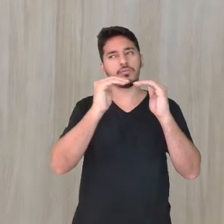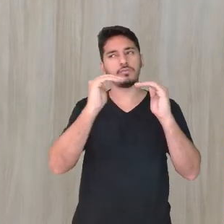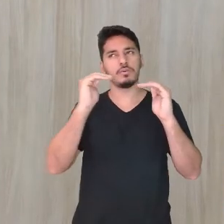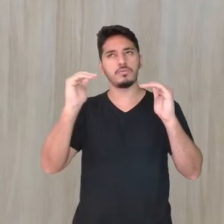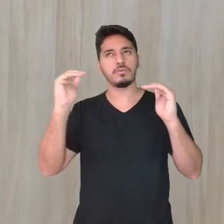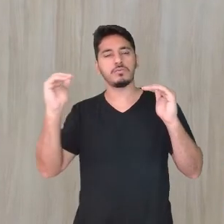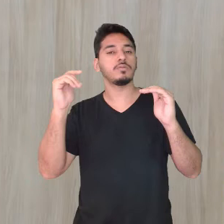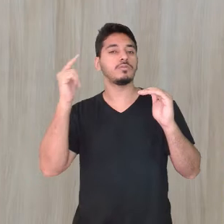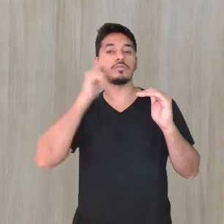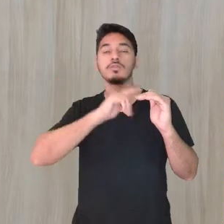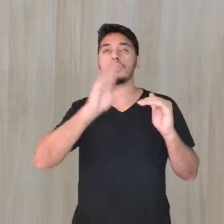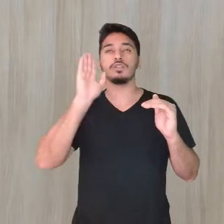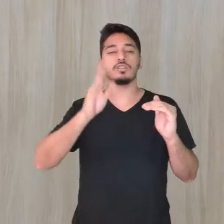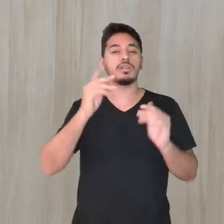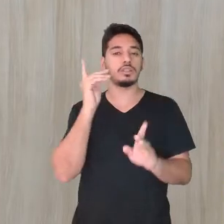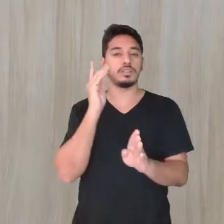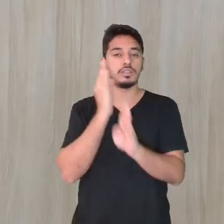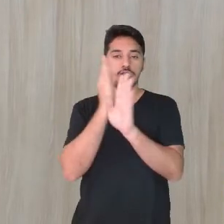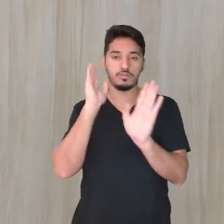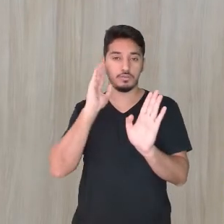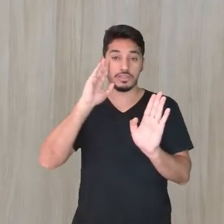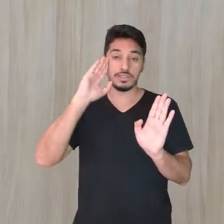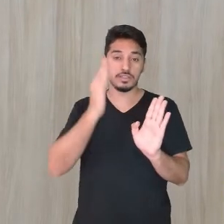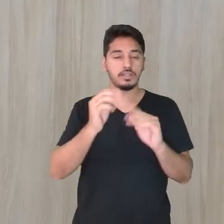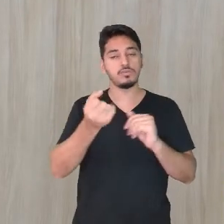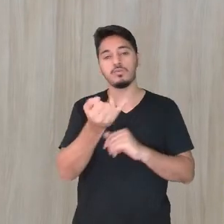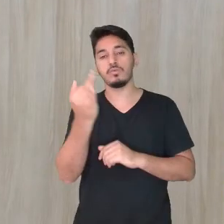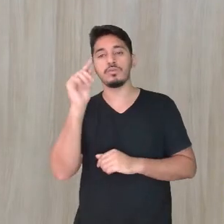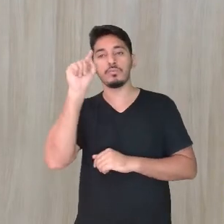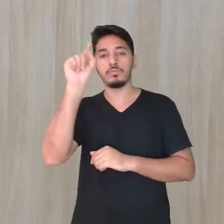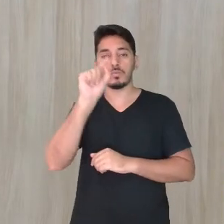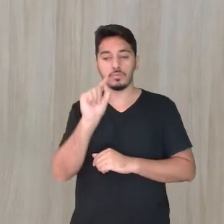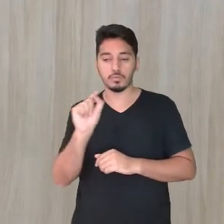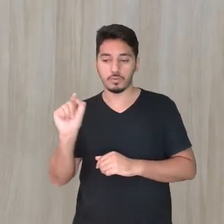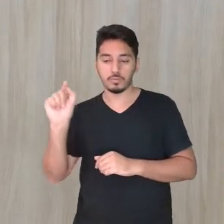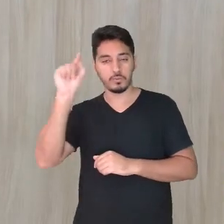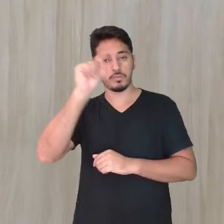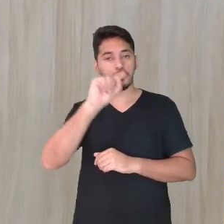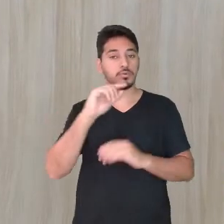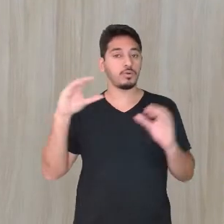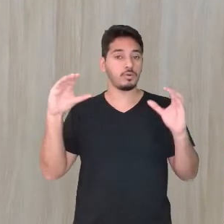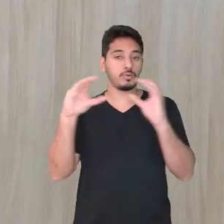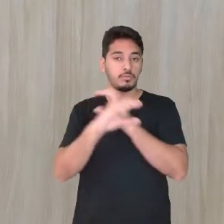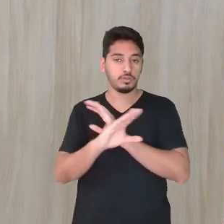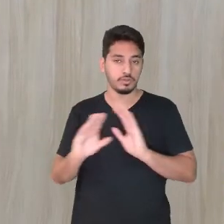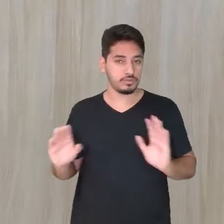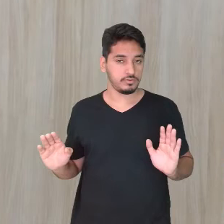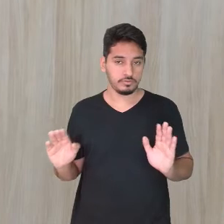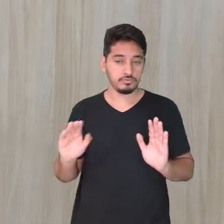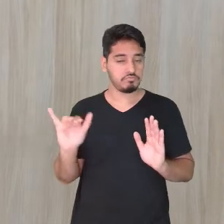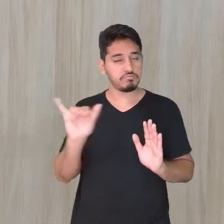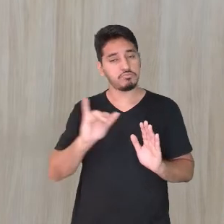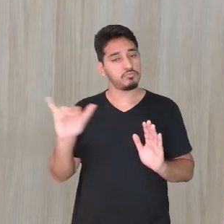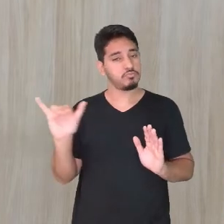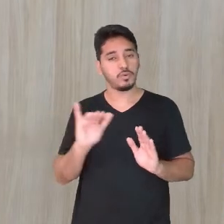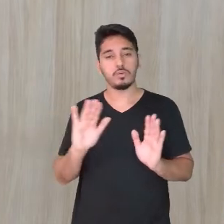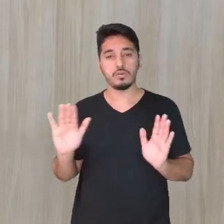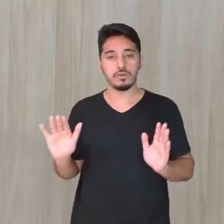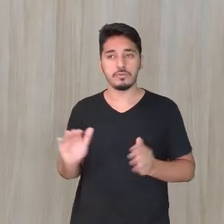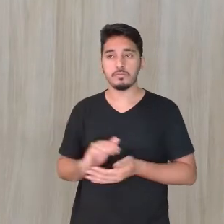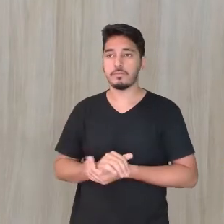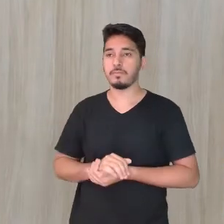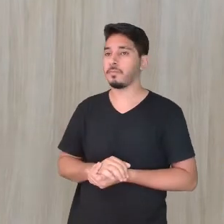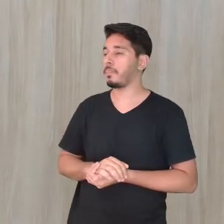fórmula, você consegue já descobrir quantos pontinhos você desenvolve ao todo, numa boa, sem problema algum. Tá